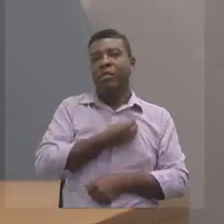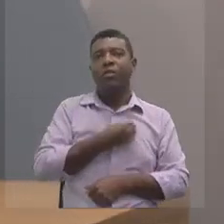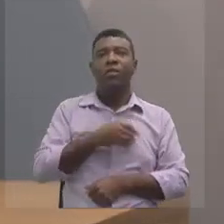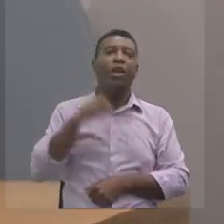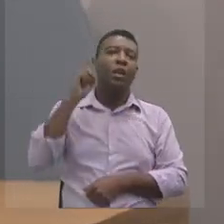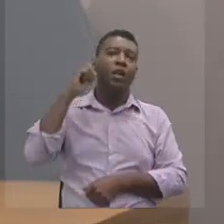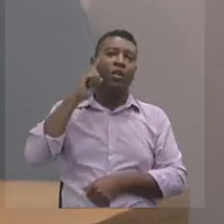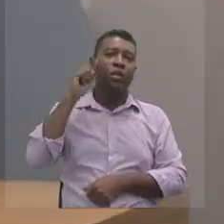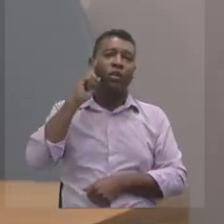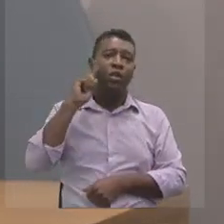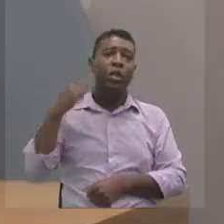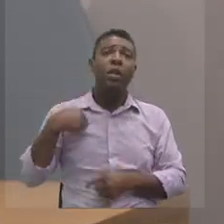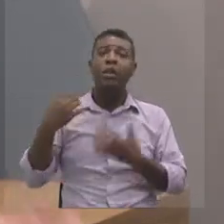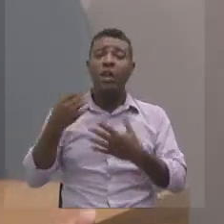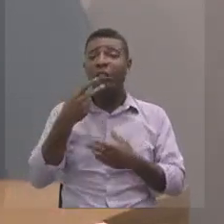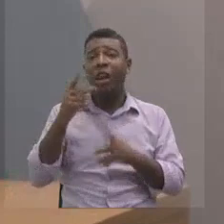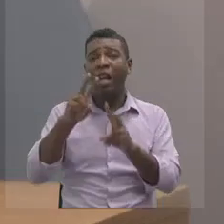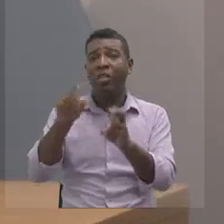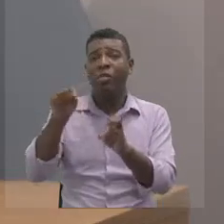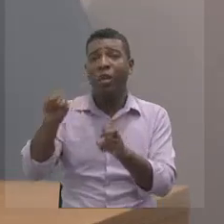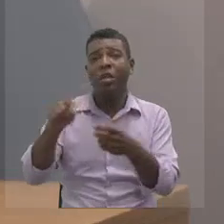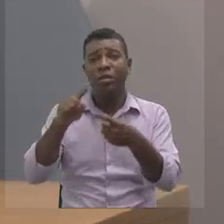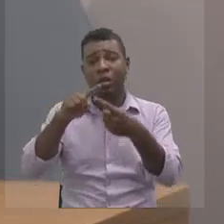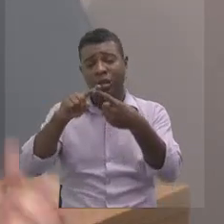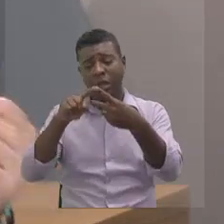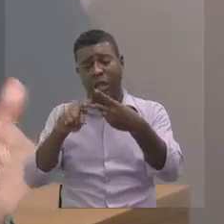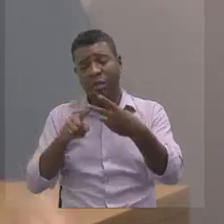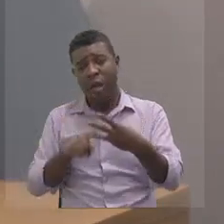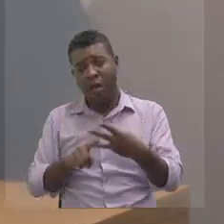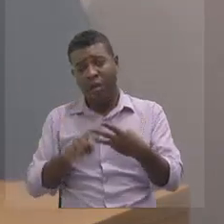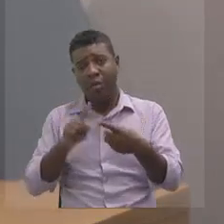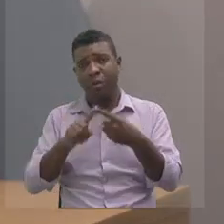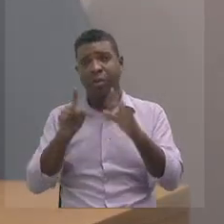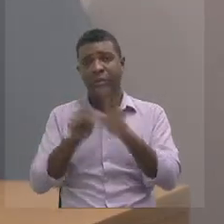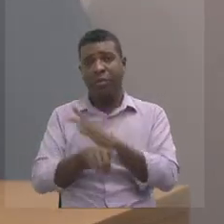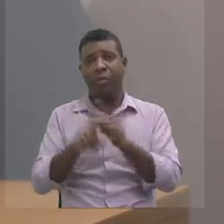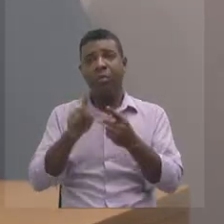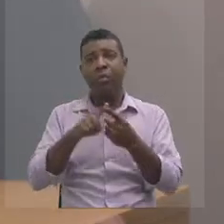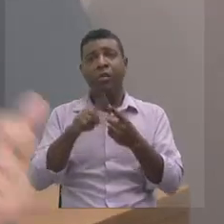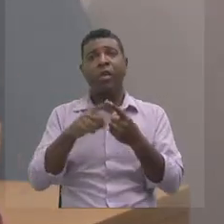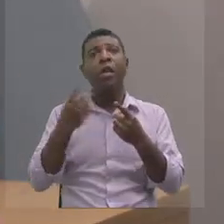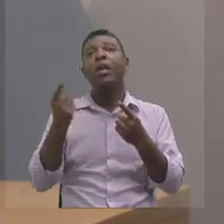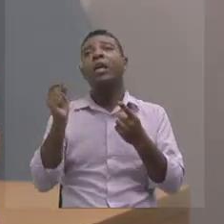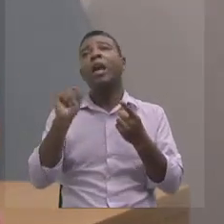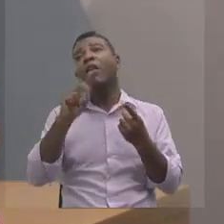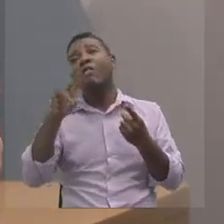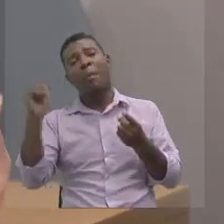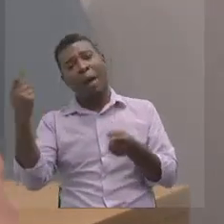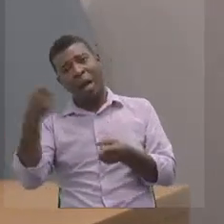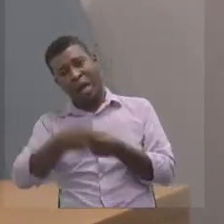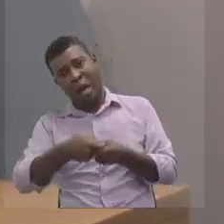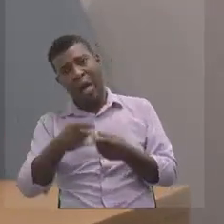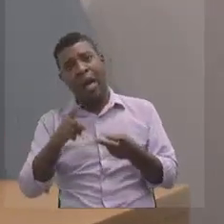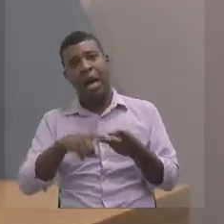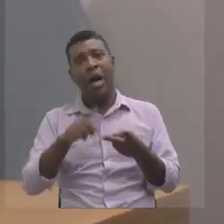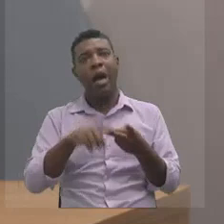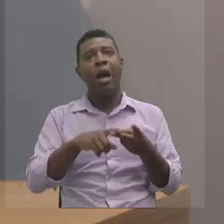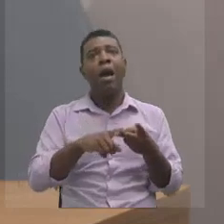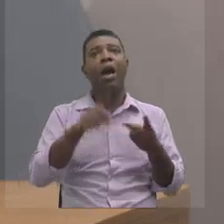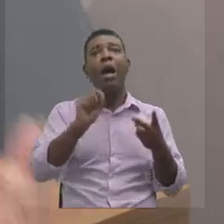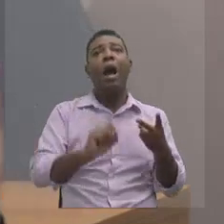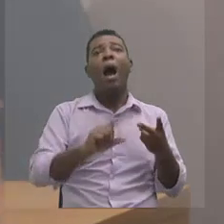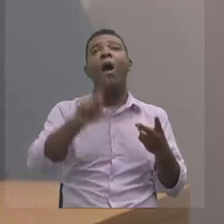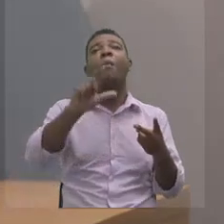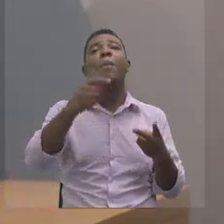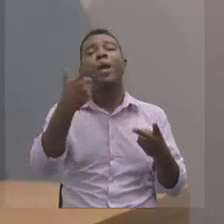esses pontos da privatização são três pergunta então né A questão de subsidiar a questão Qual é o plano de mais aumentos de